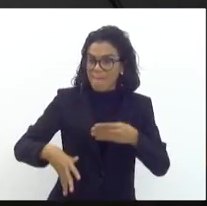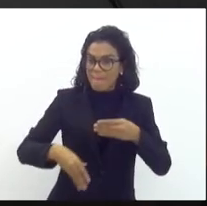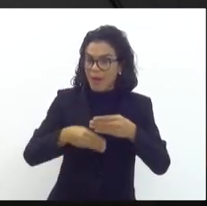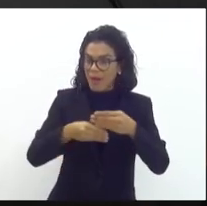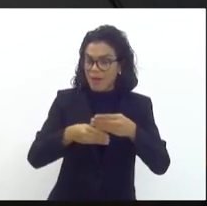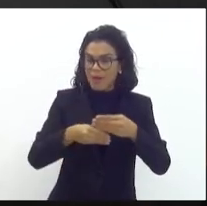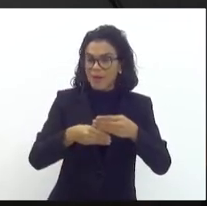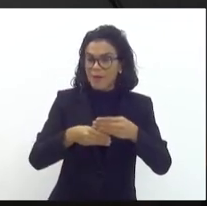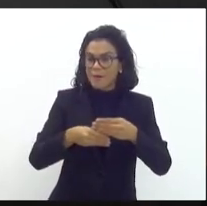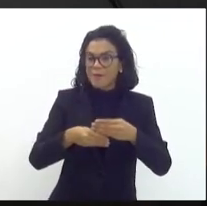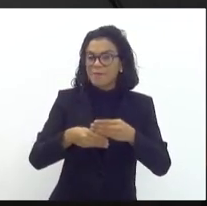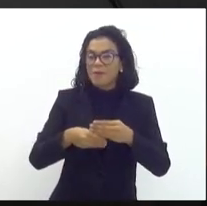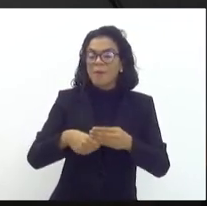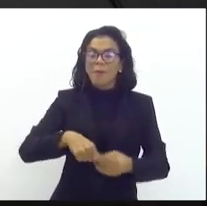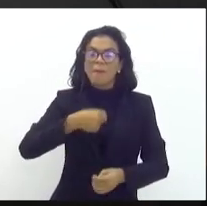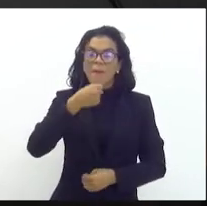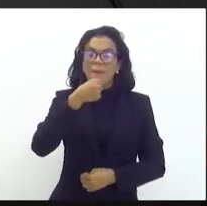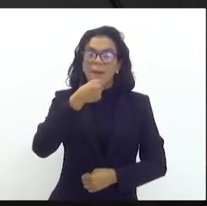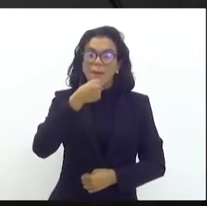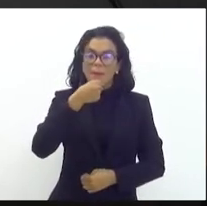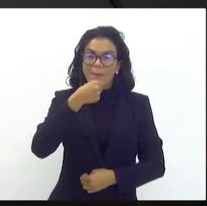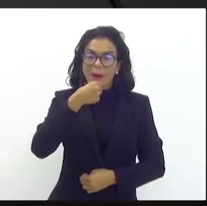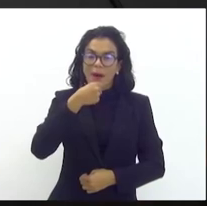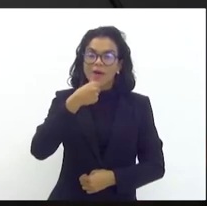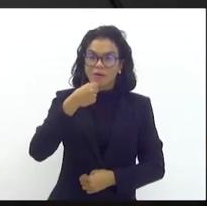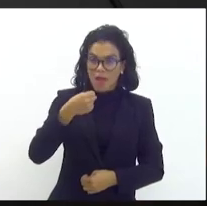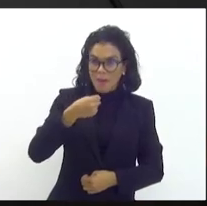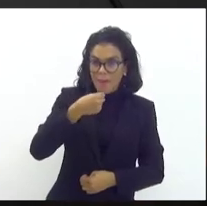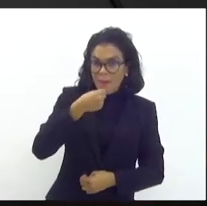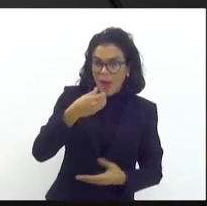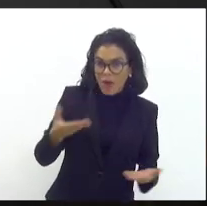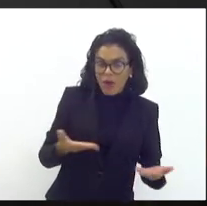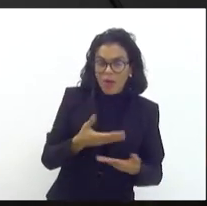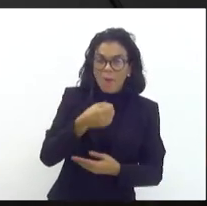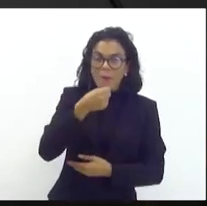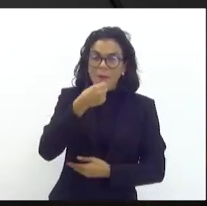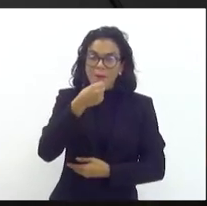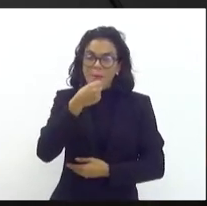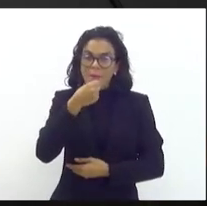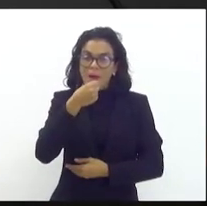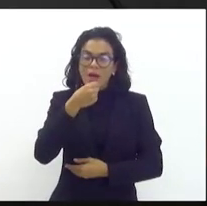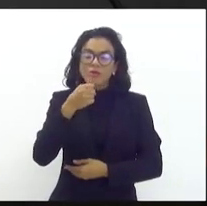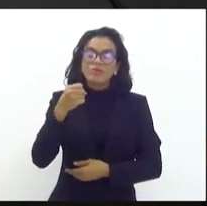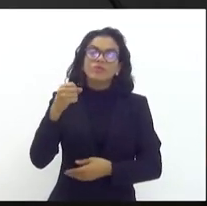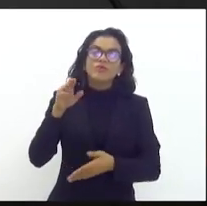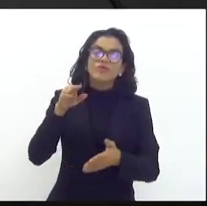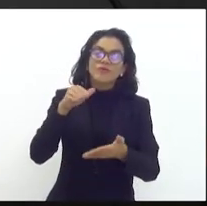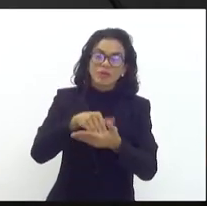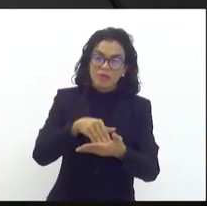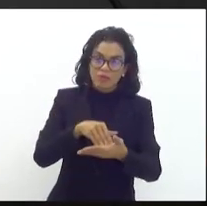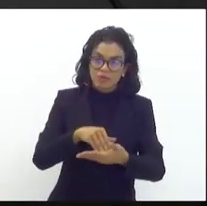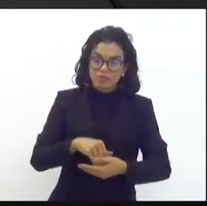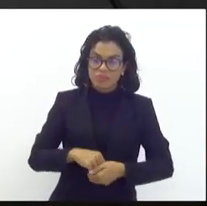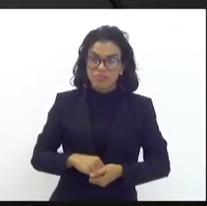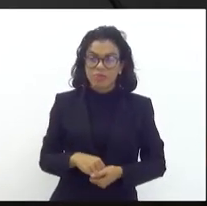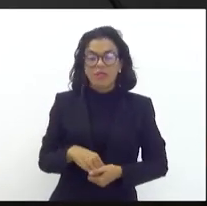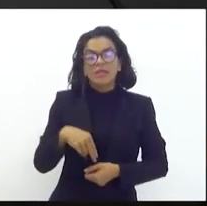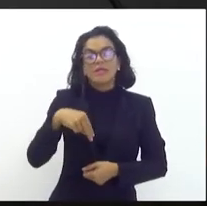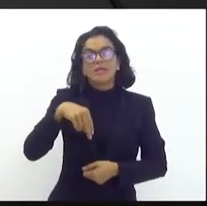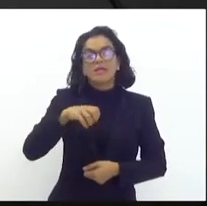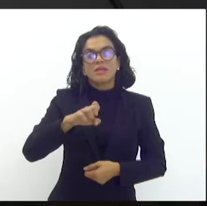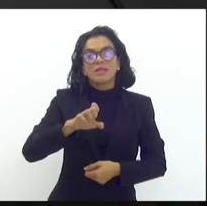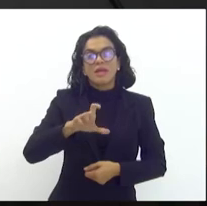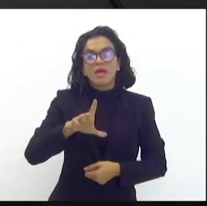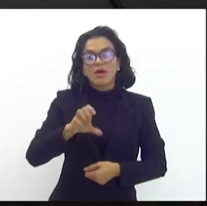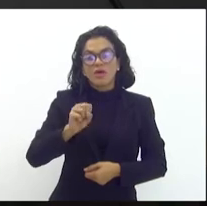abrir Vamos abrir aqui para abre agora abre no final Alexandre abre agora então Nelson depois